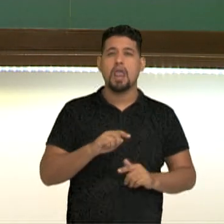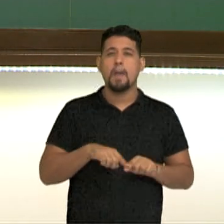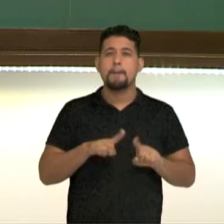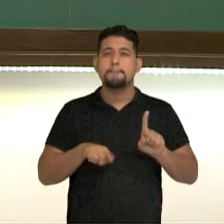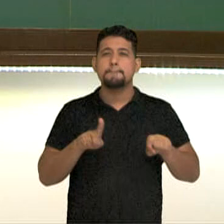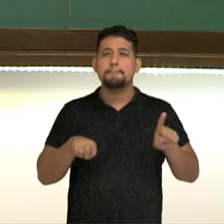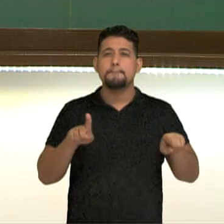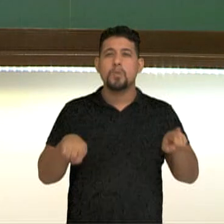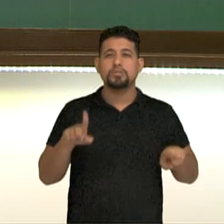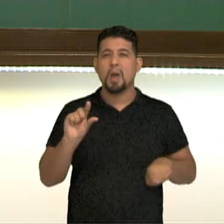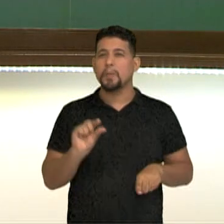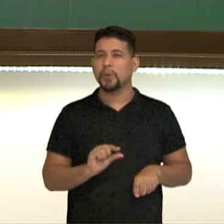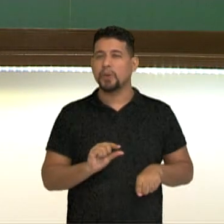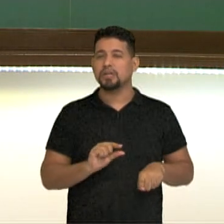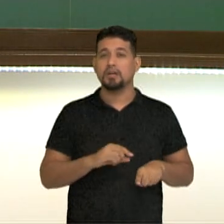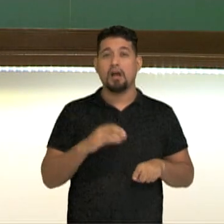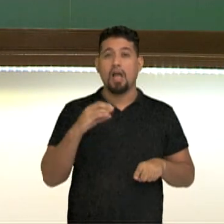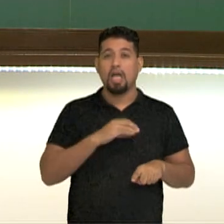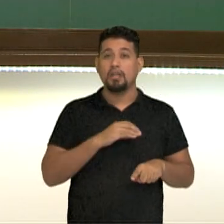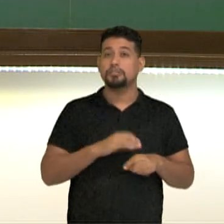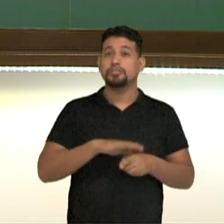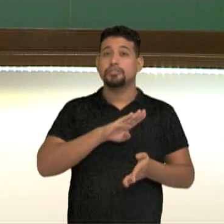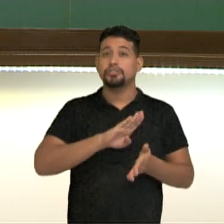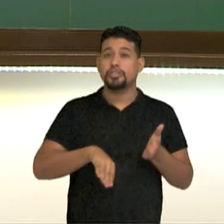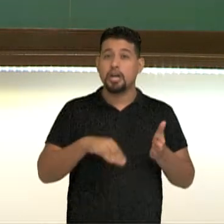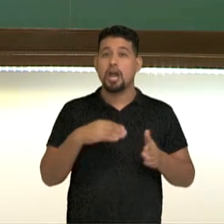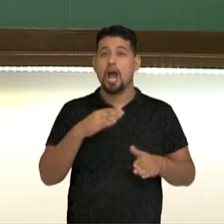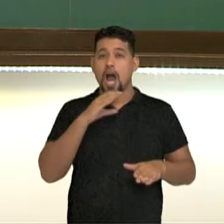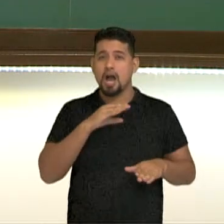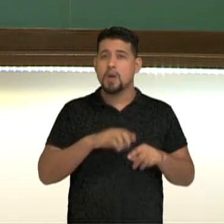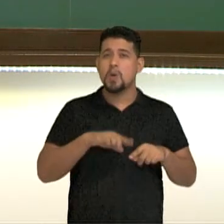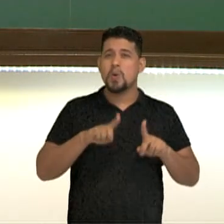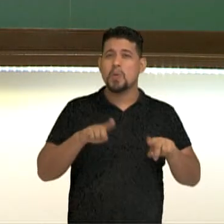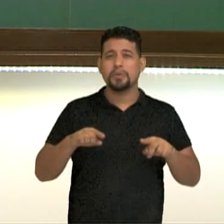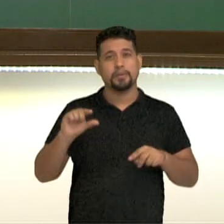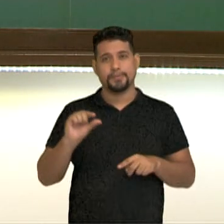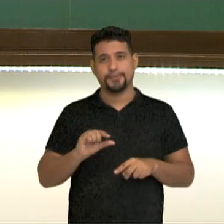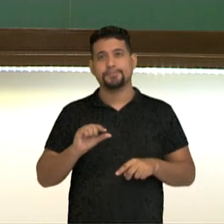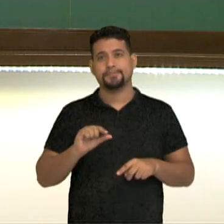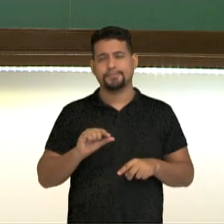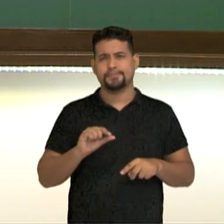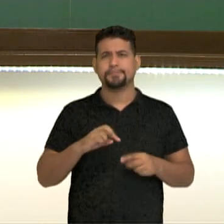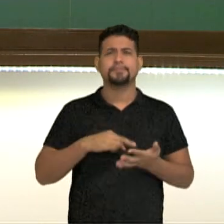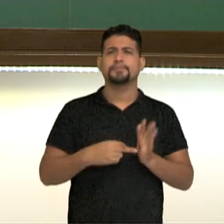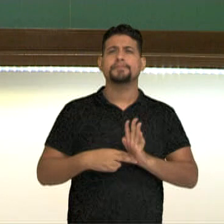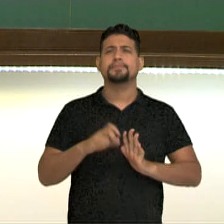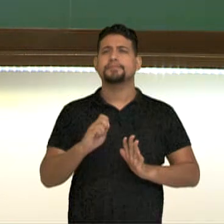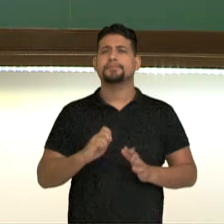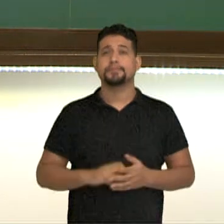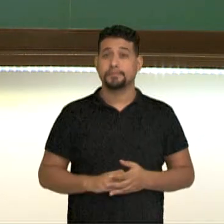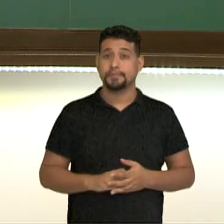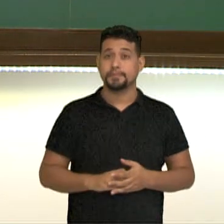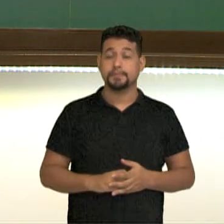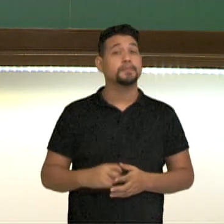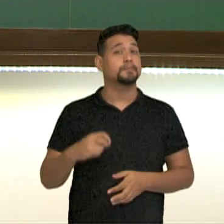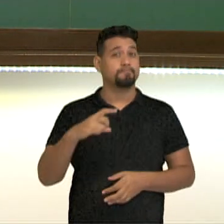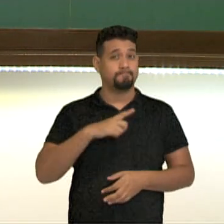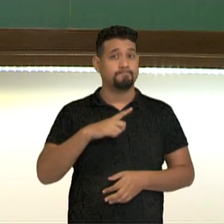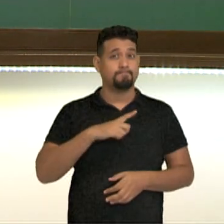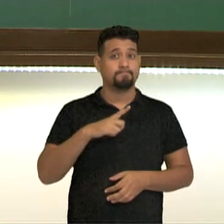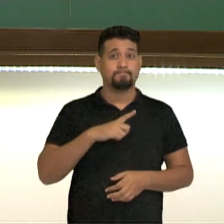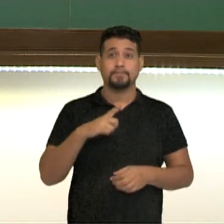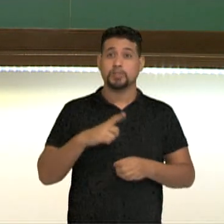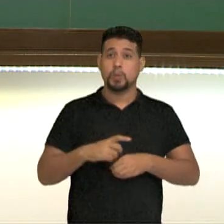pouca a temperatura. Você retira calor e ele varia pouco a temperatura. Variar pouco a temperatura quer dizer que ele tem grande